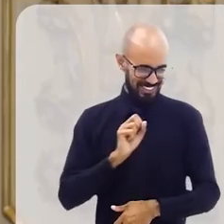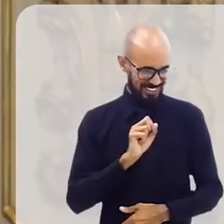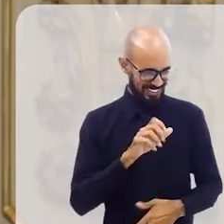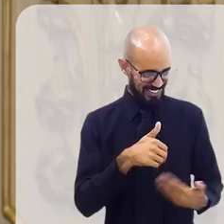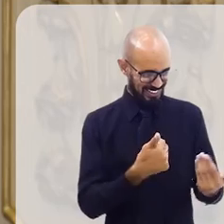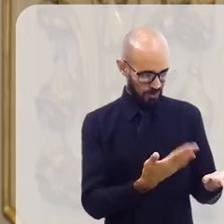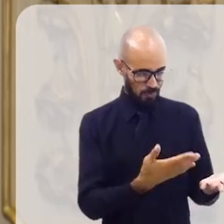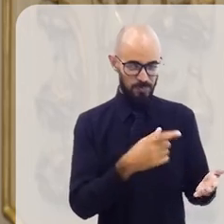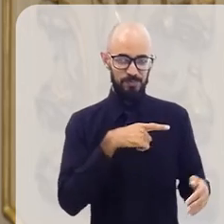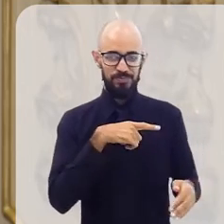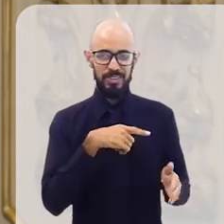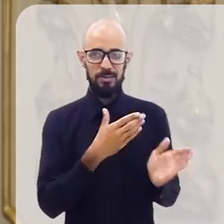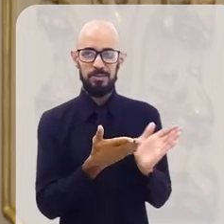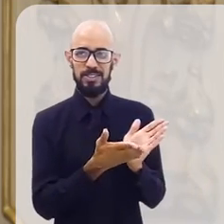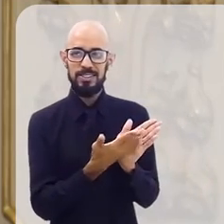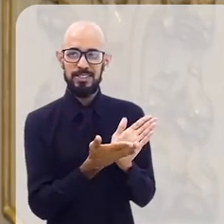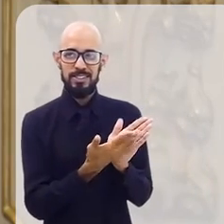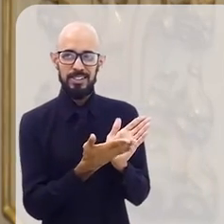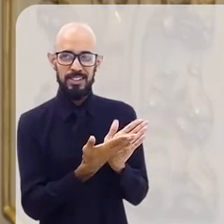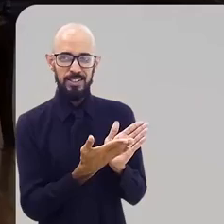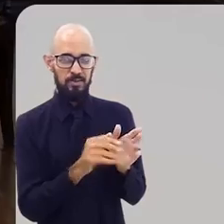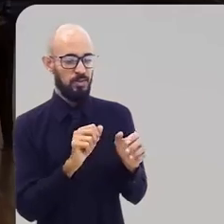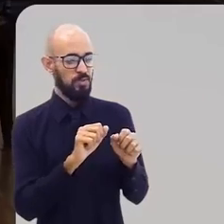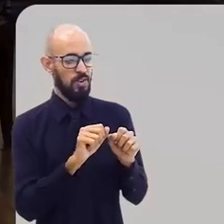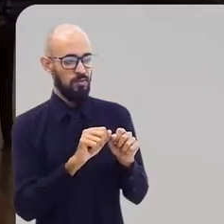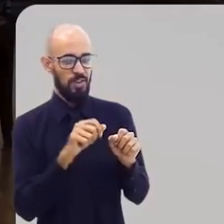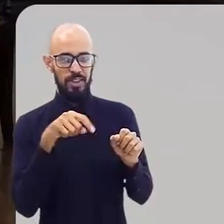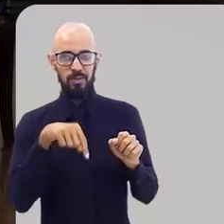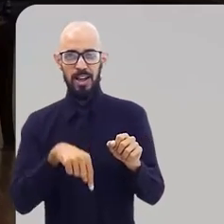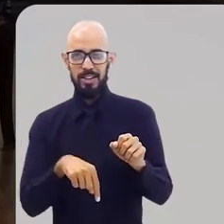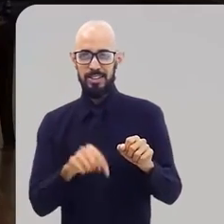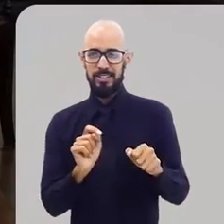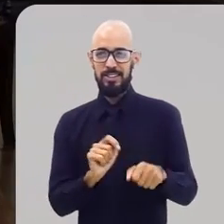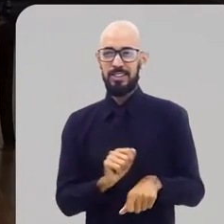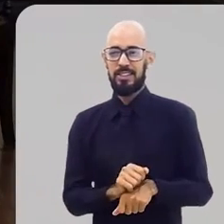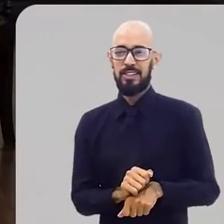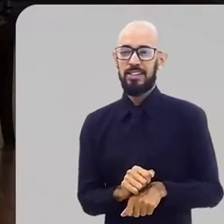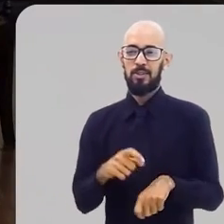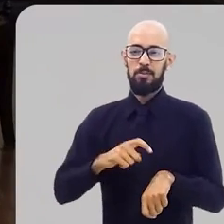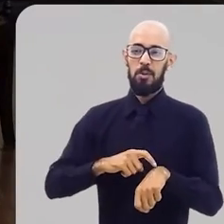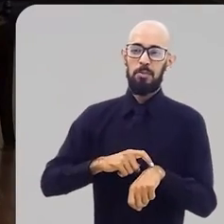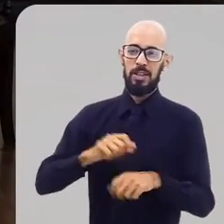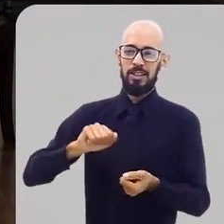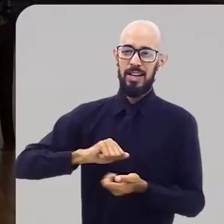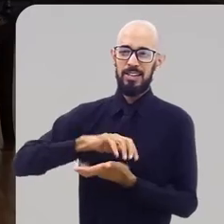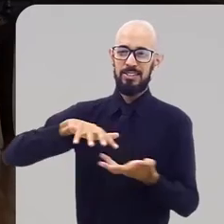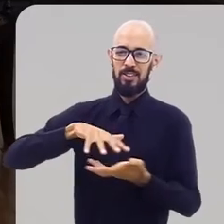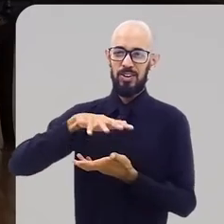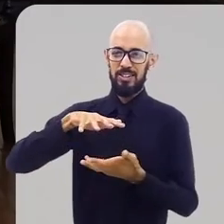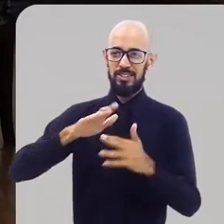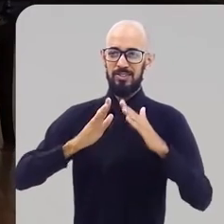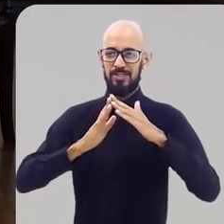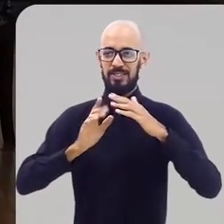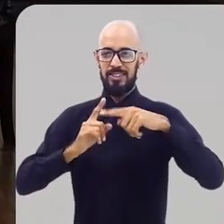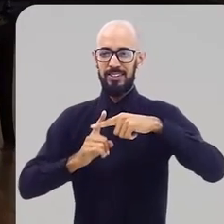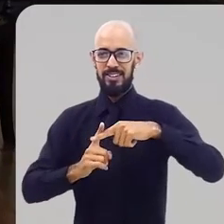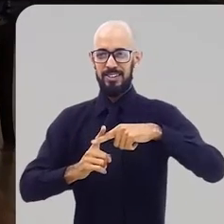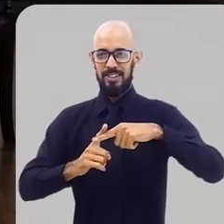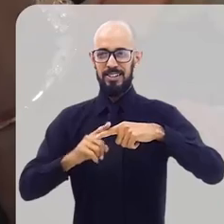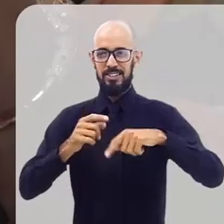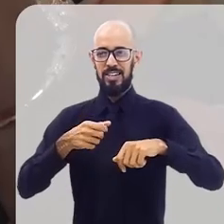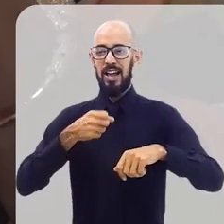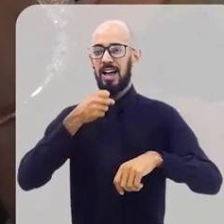tom temos aqui esse livro que foi confeccionado durante a restauração da Igreja